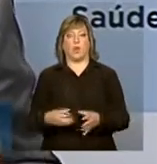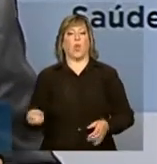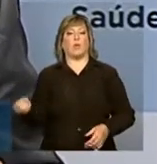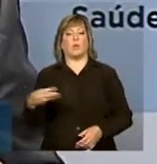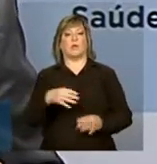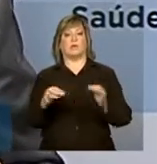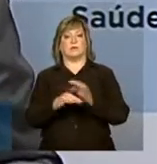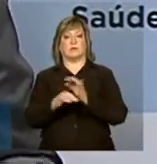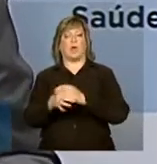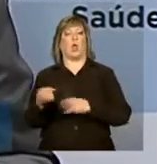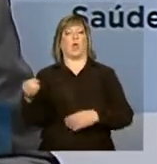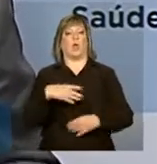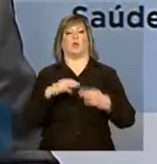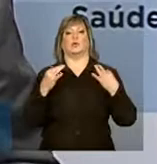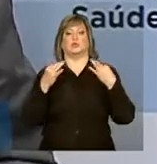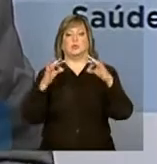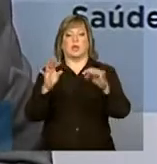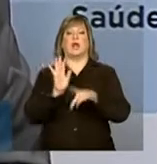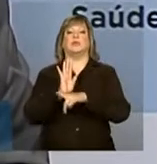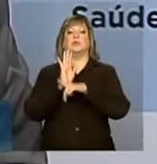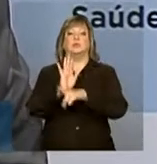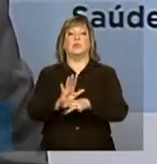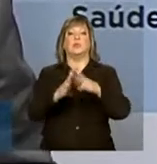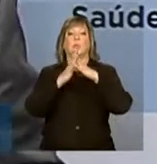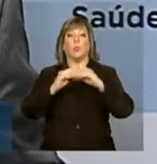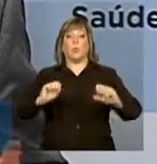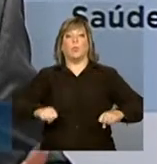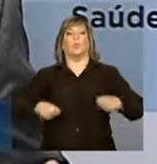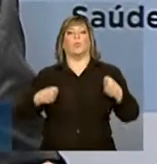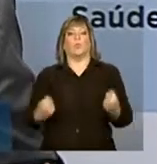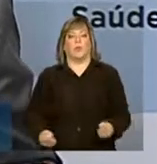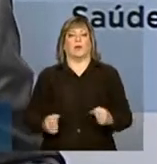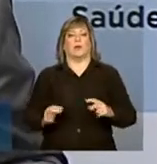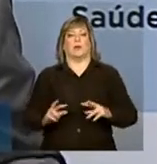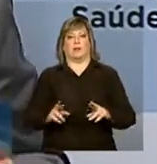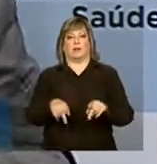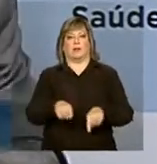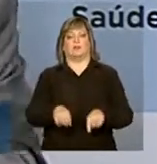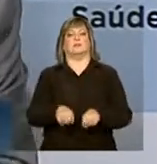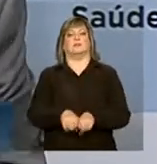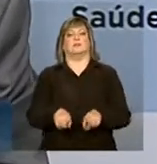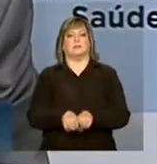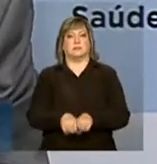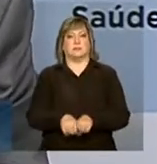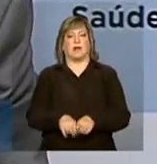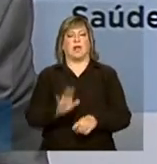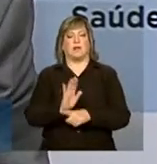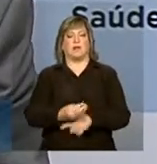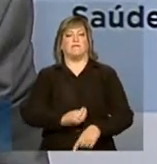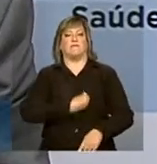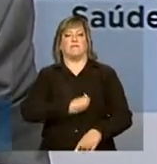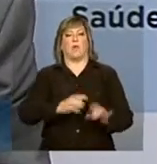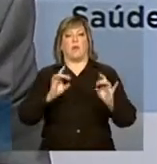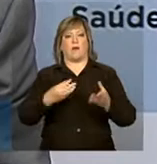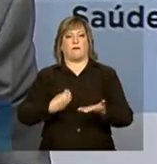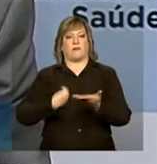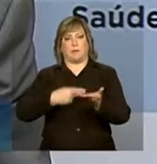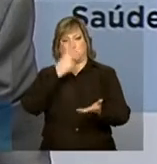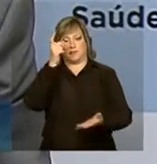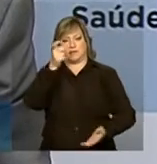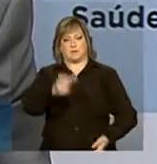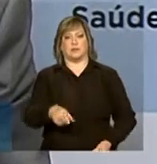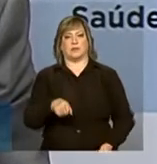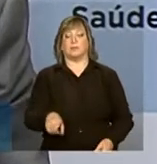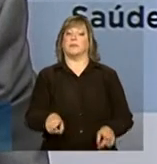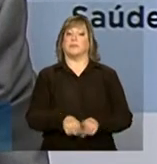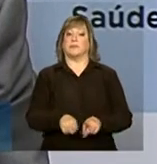tratamentos, novas tecnologias que ajudam a curar o câncer e dão mais qualidade de vida ao paciente. Quero chamar a atenção também